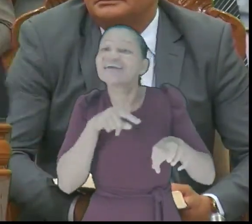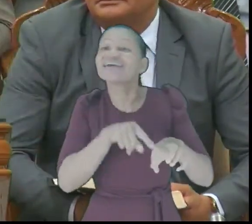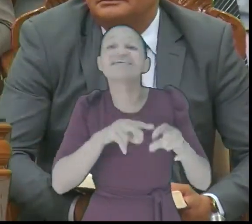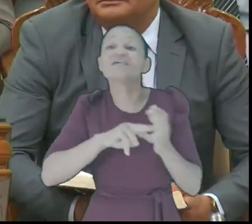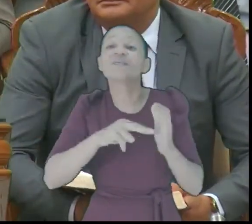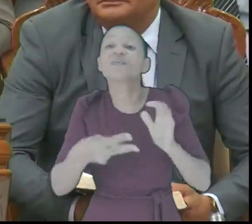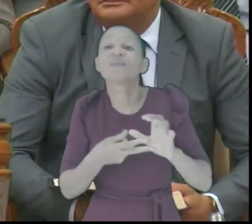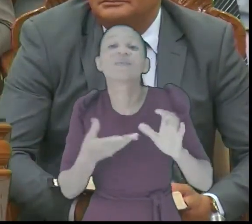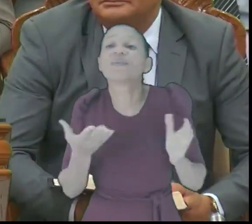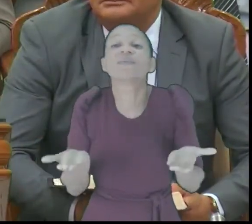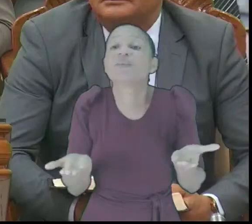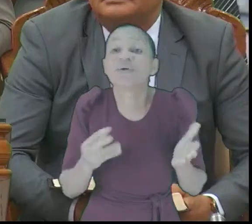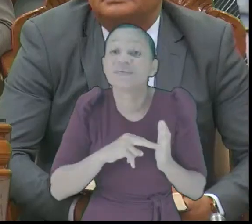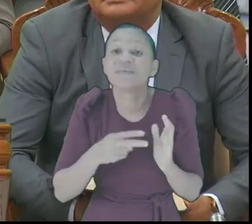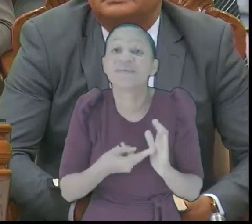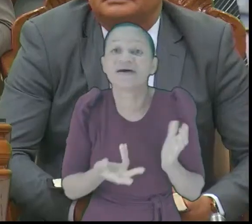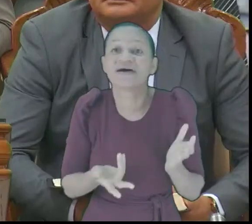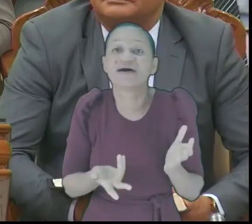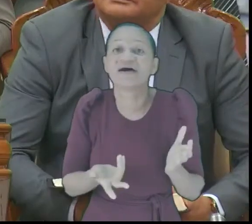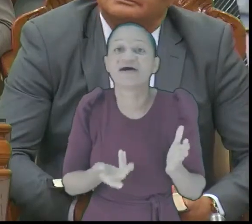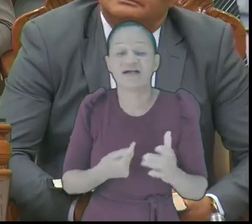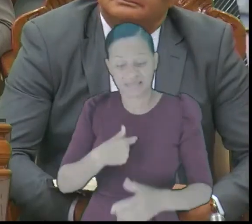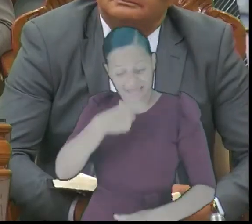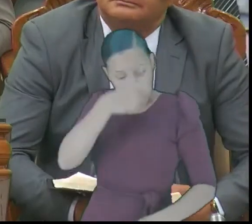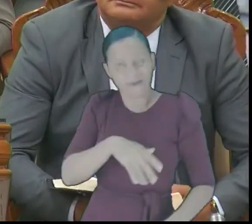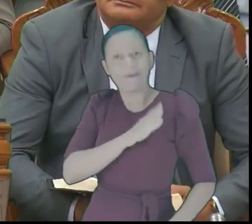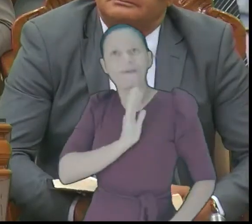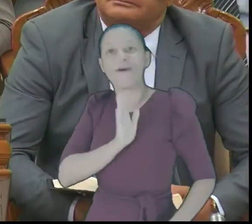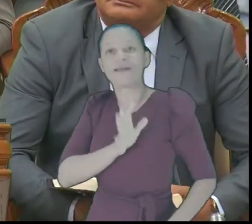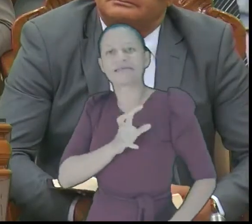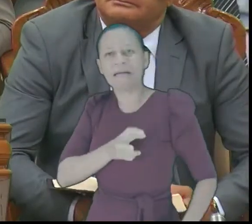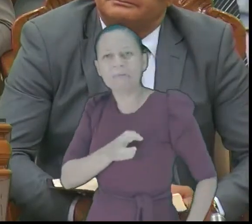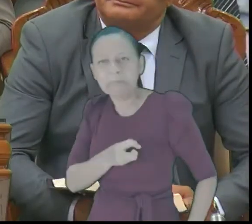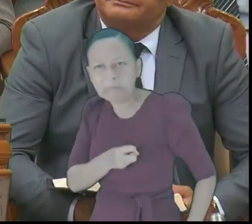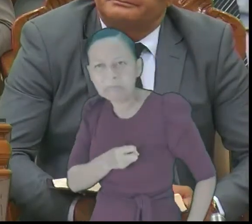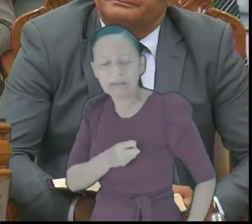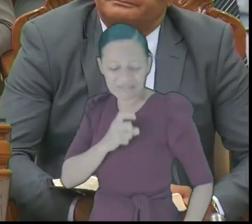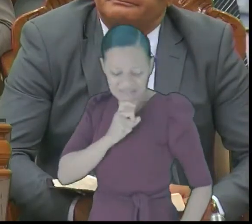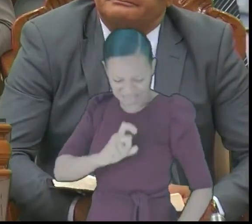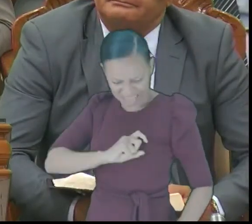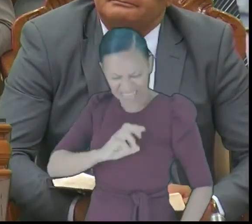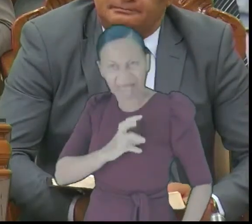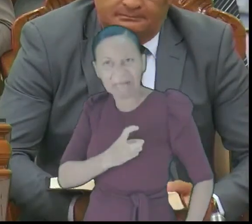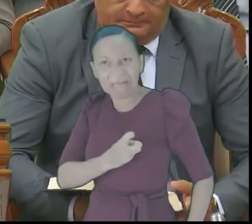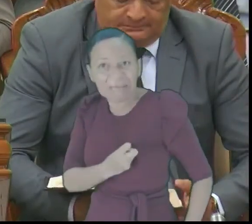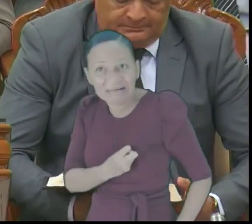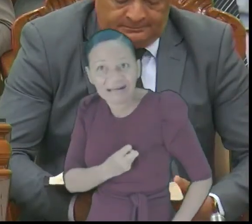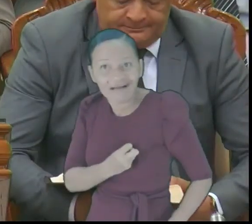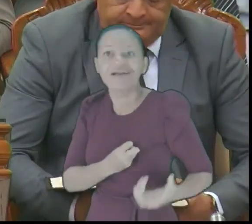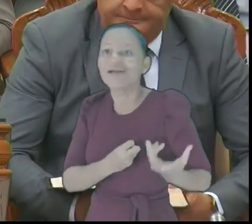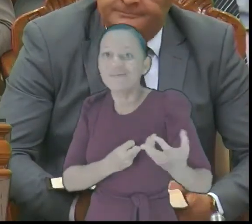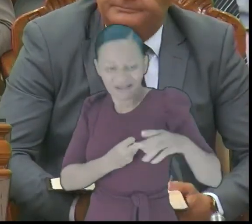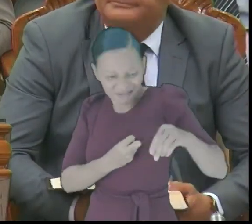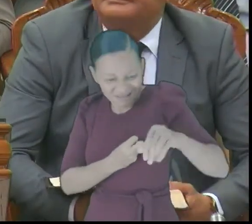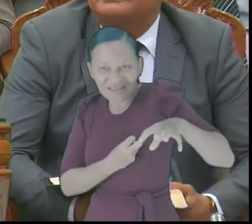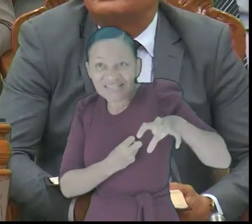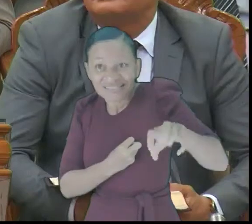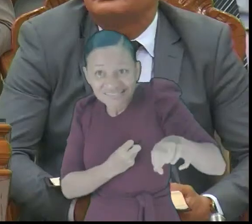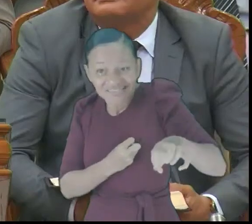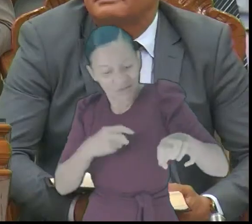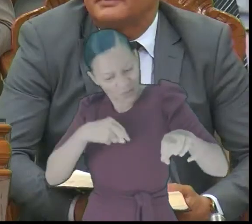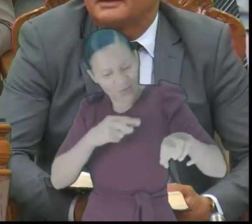Espírito Santo está falando? Que terra seca é essa? É o crente. Ainda hoje tem crente terra seca? Tem. Aquele